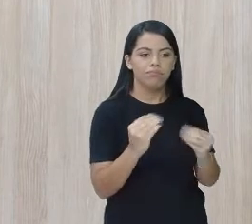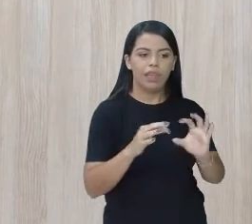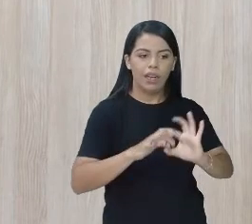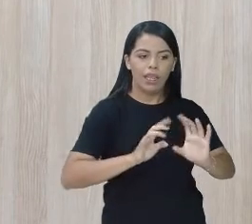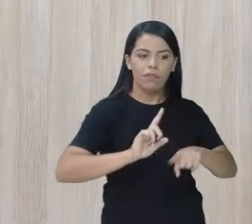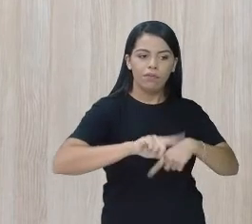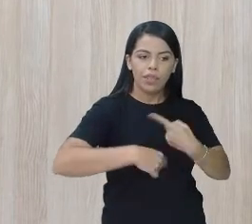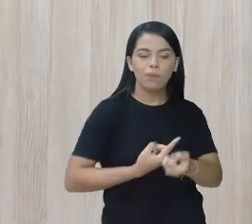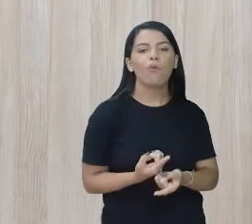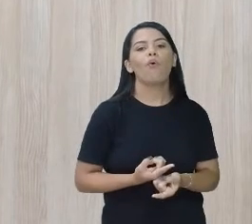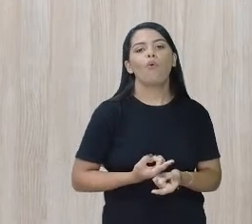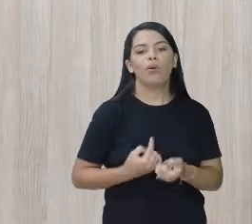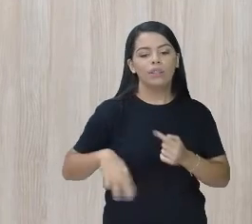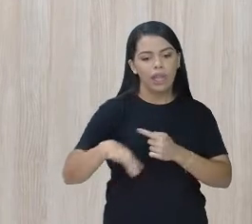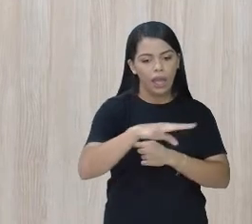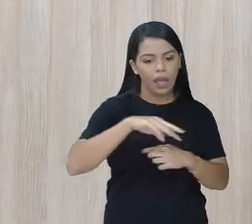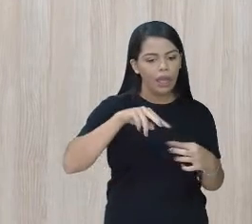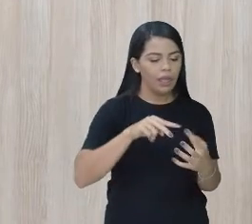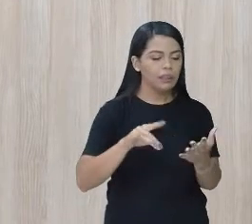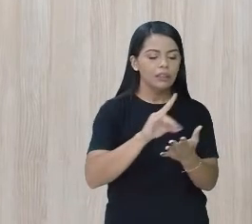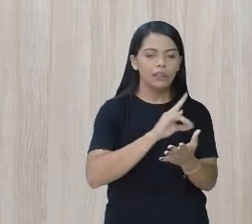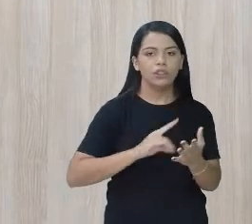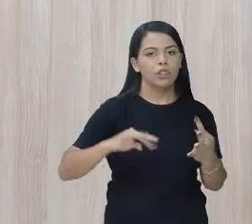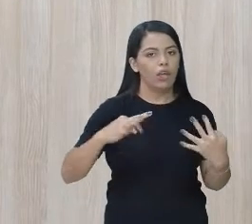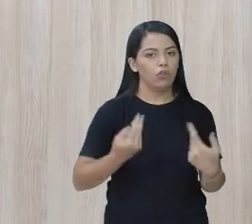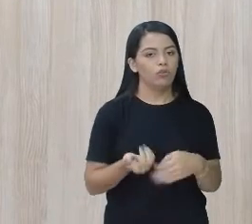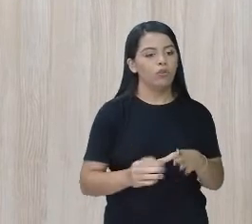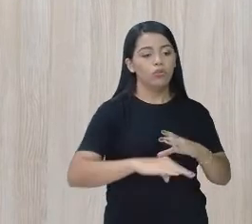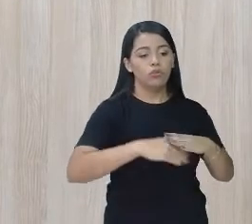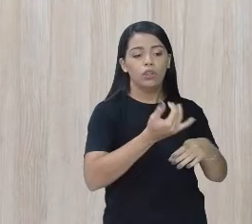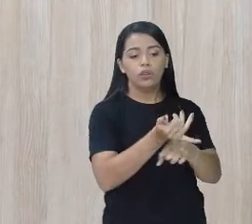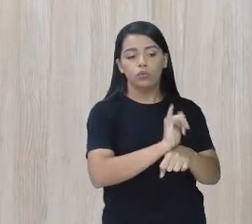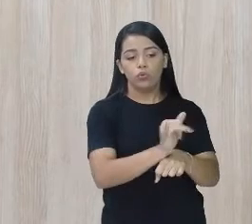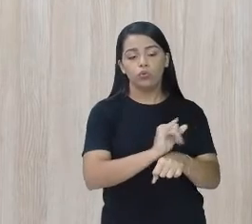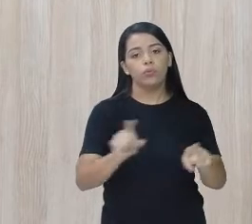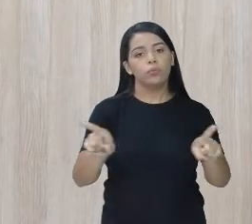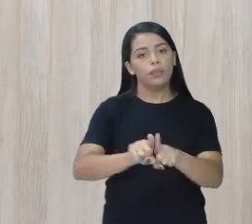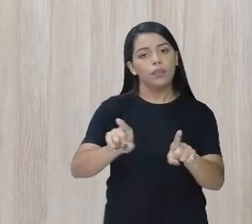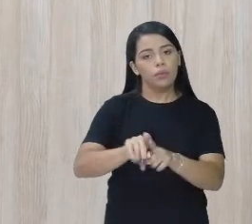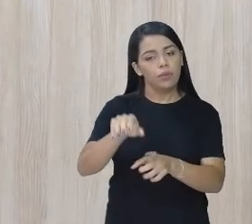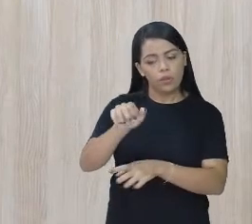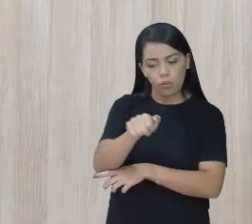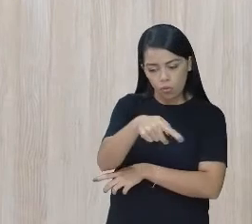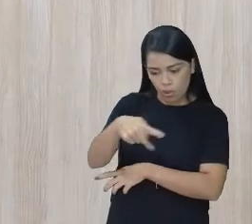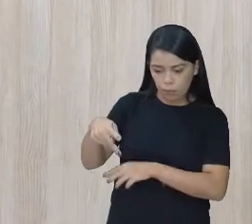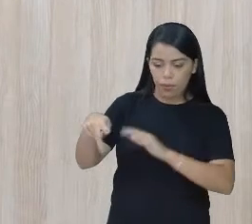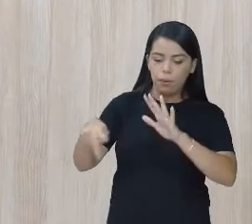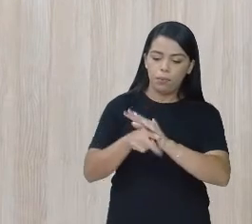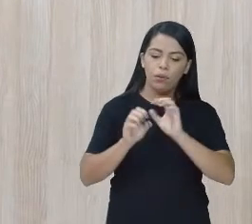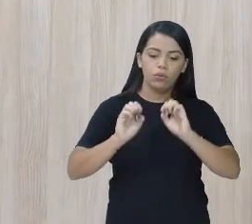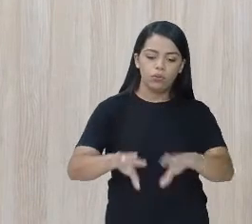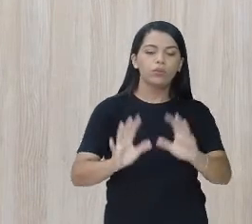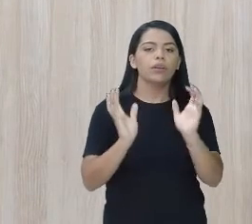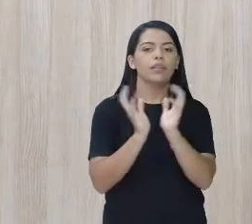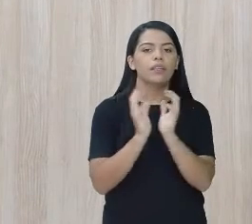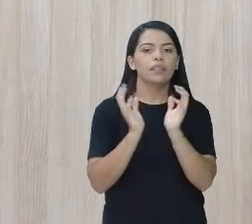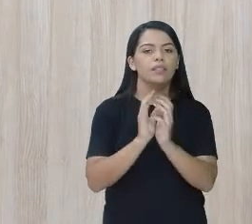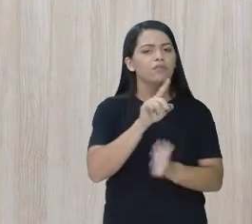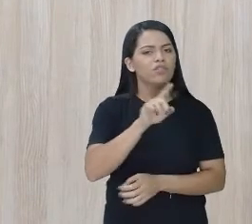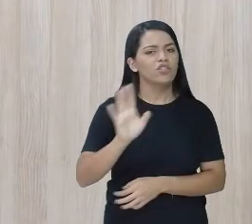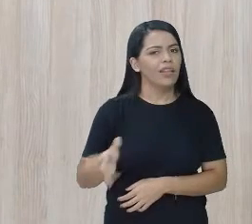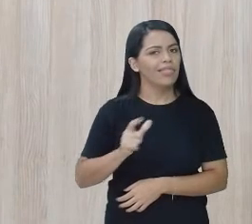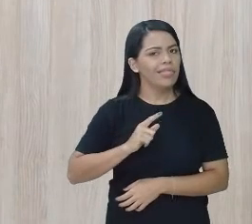nas plataformas digitais, lá no nosso canal, no YouTube e também no app do Educa Recife. Já tem o nosso